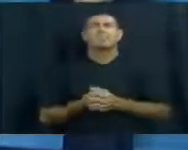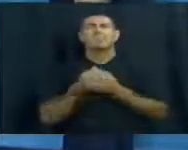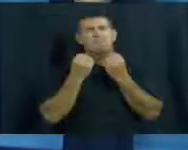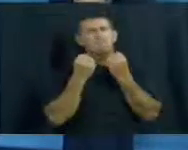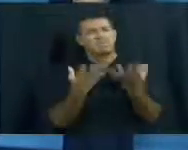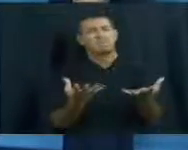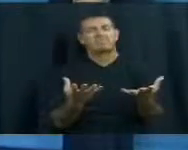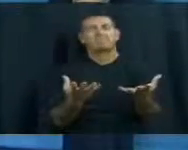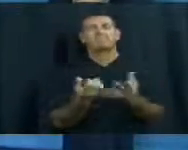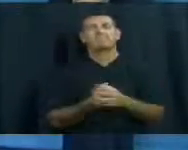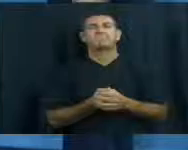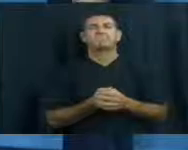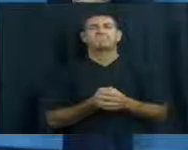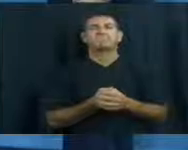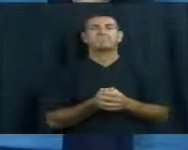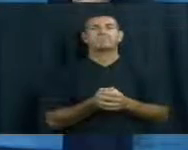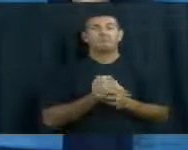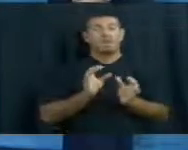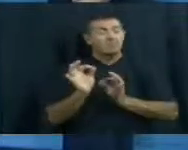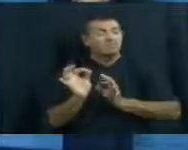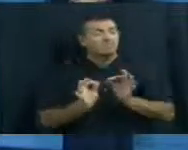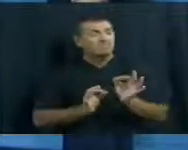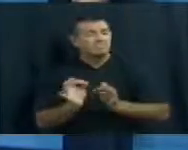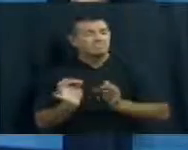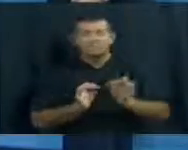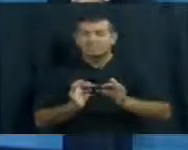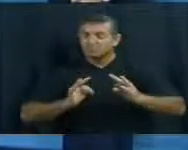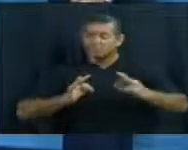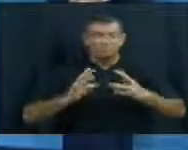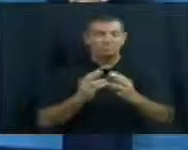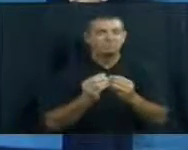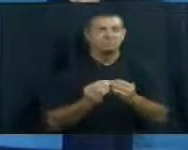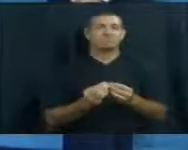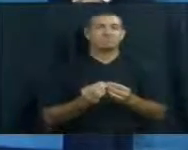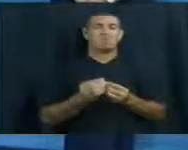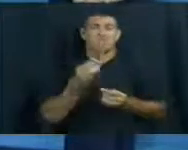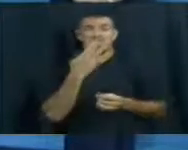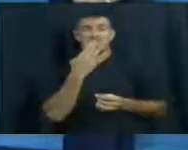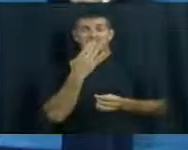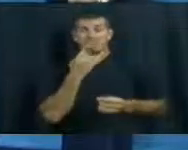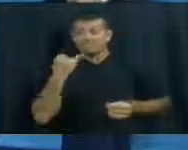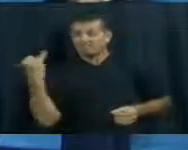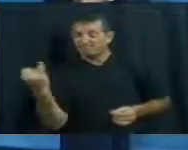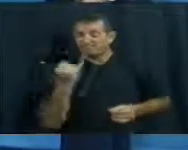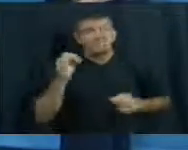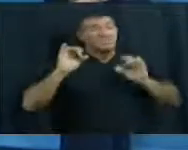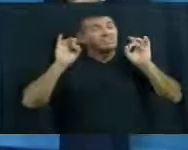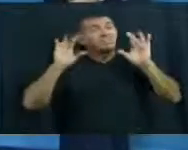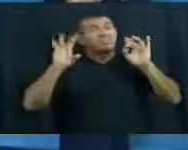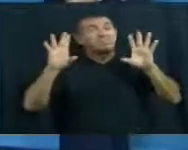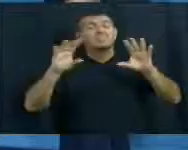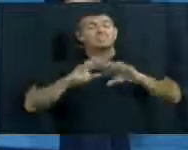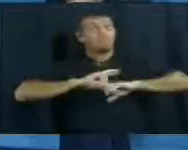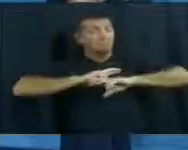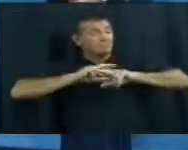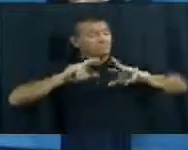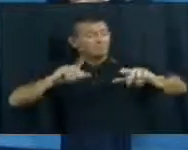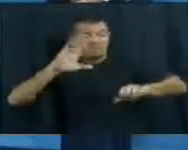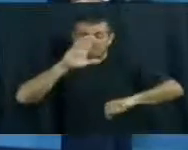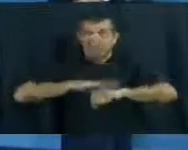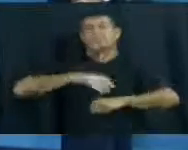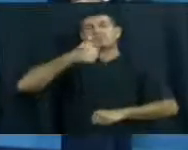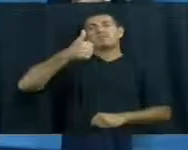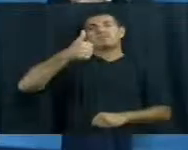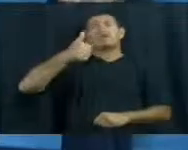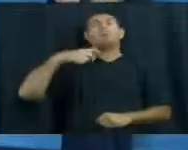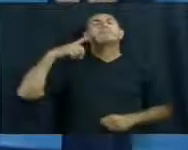gente está se programando, está se preparando com algumas dificuldades, evidentemente, mas